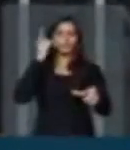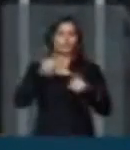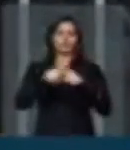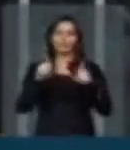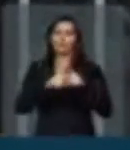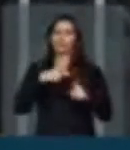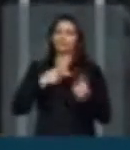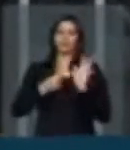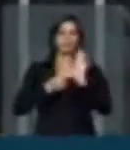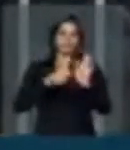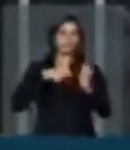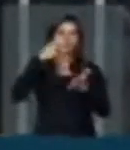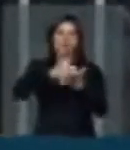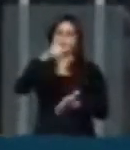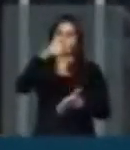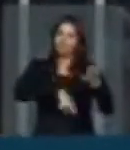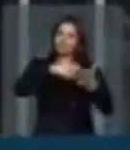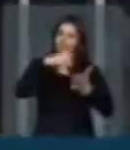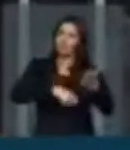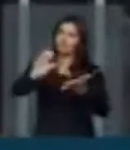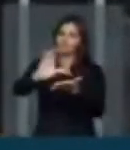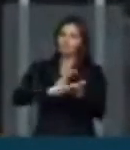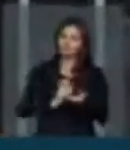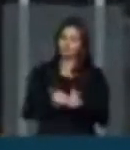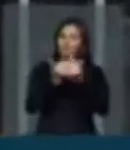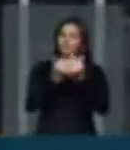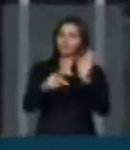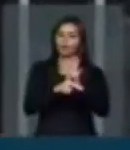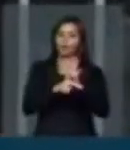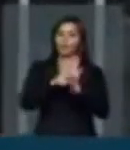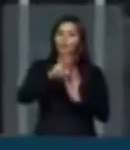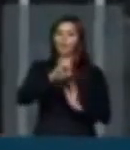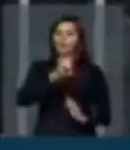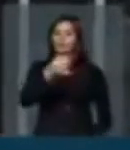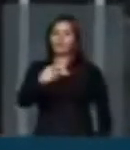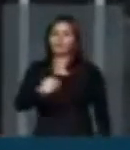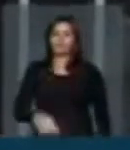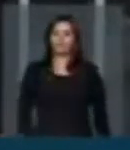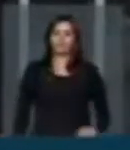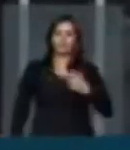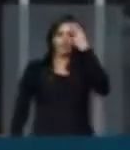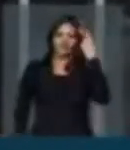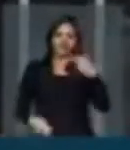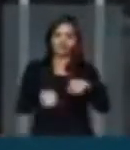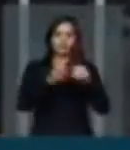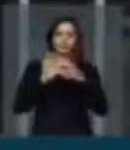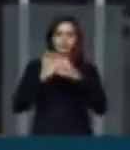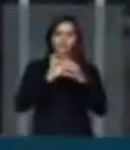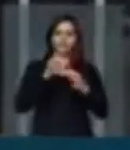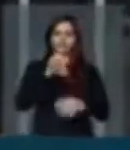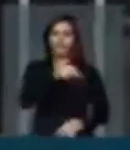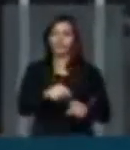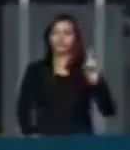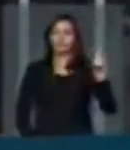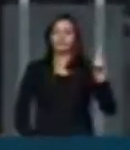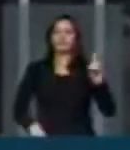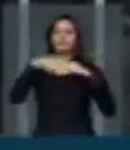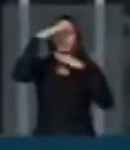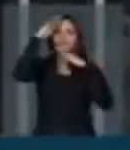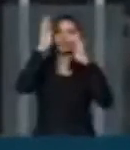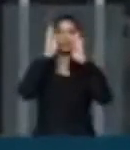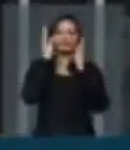dinheiro público desviado dos cofres da União. E é bom frisar, quem é aliado são aqueles conservadores, que não têm a